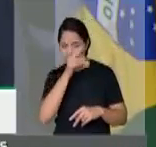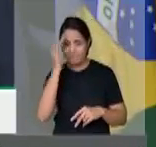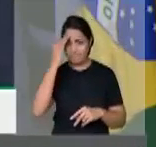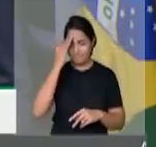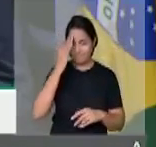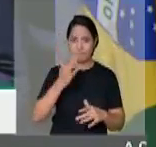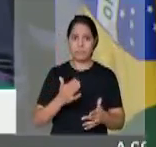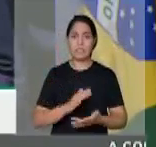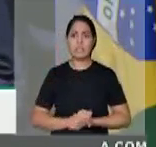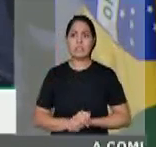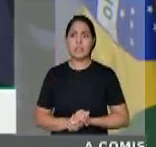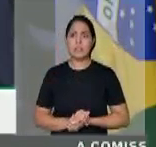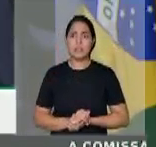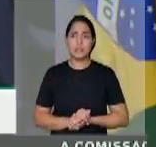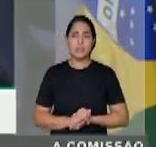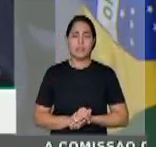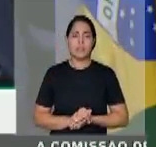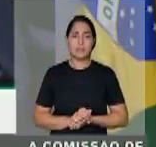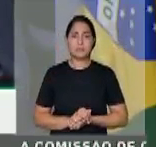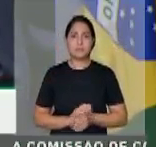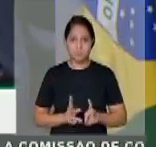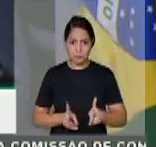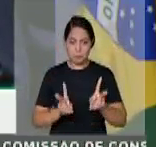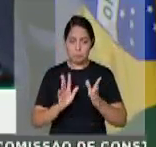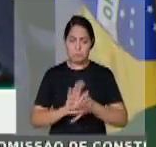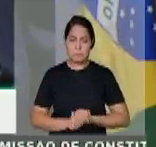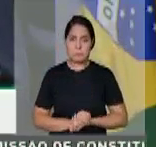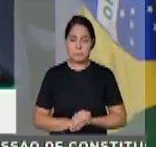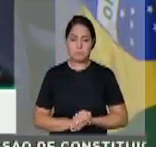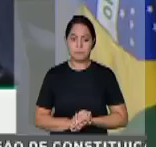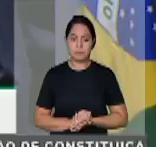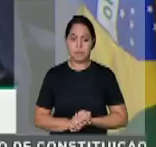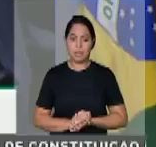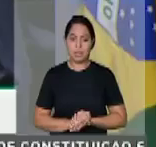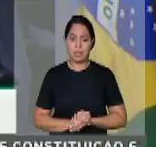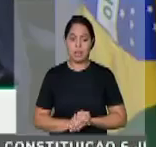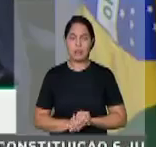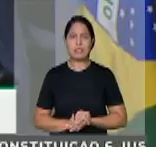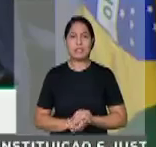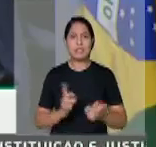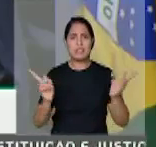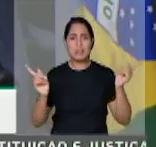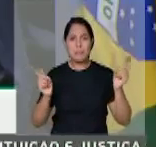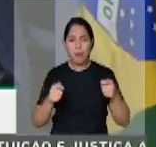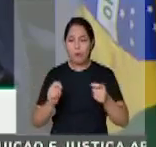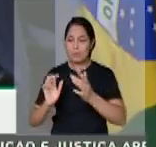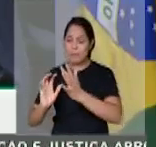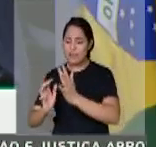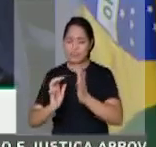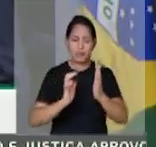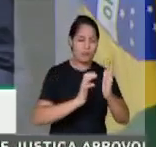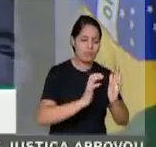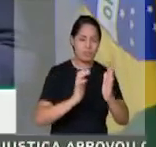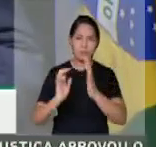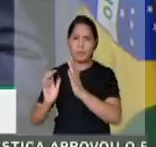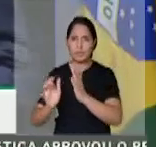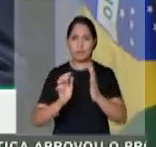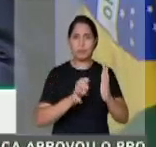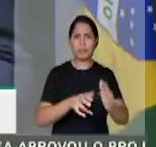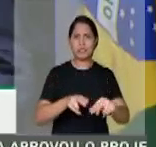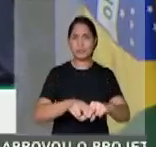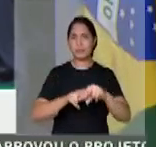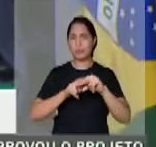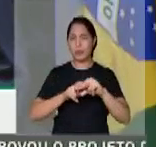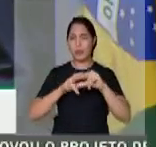que o engrandecimento de paixões partidárias possa perturbar a